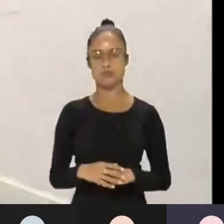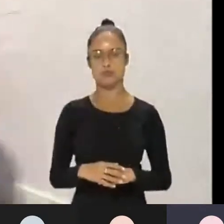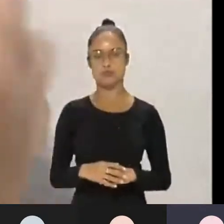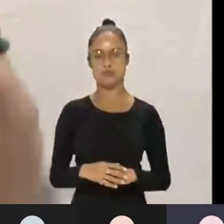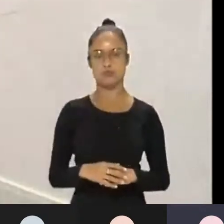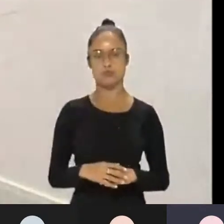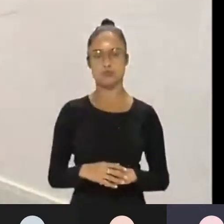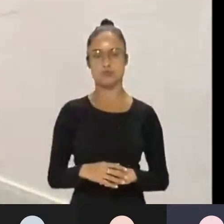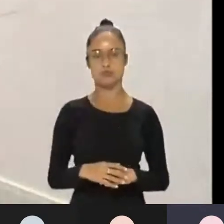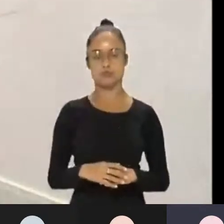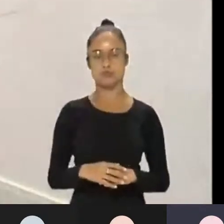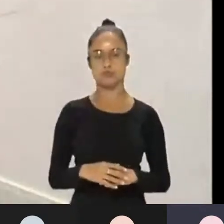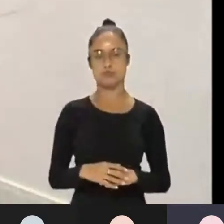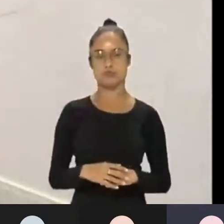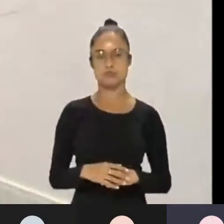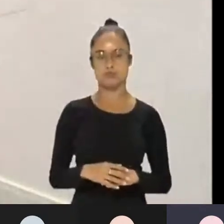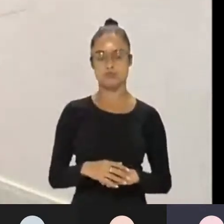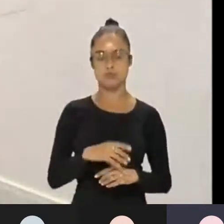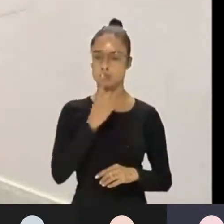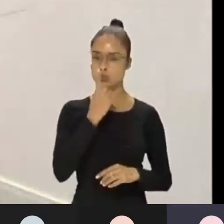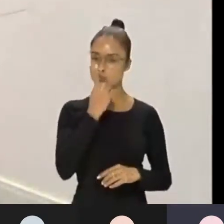vou medir 1,5 unidade.